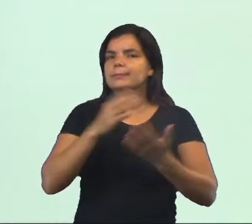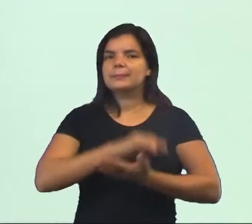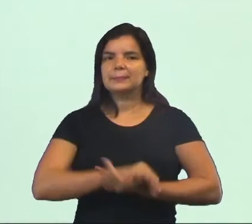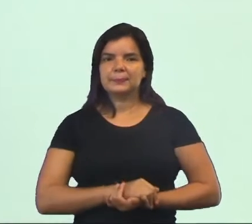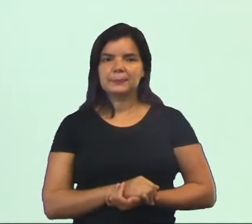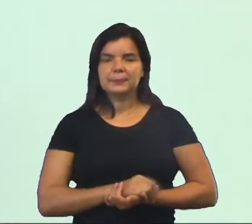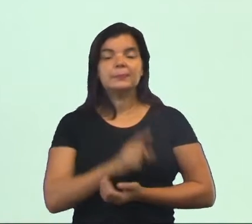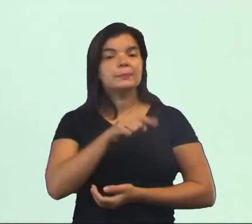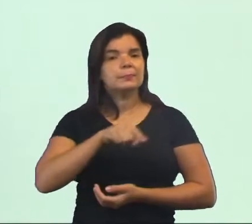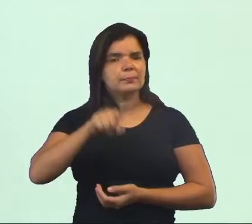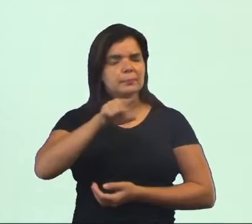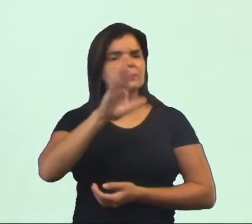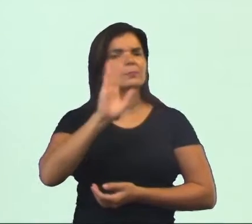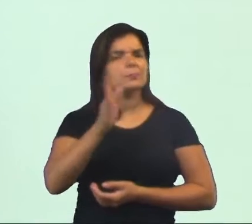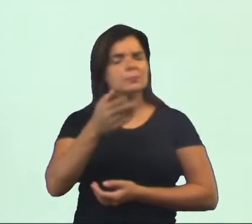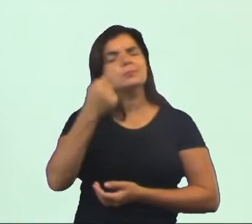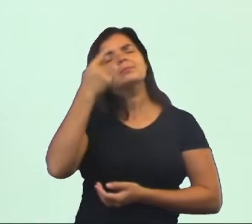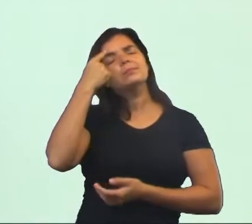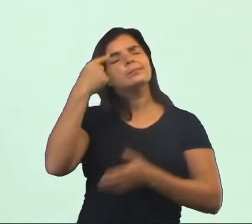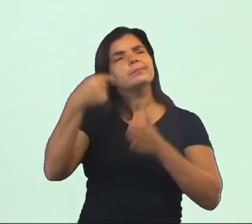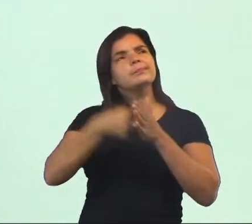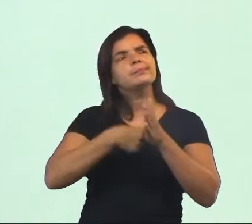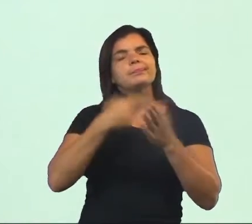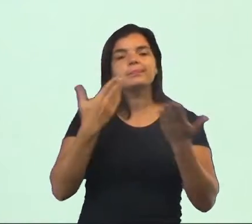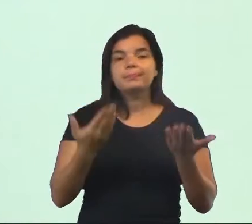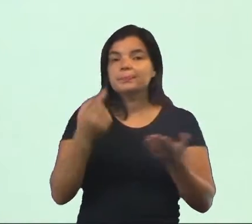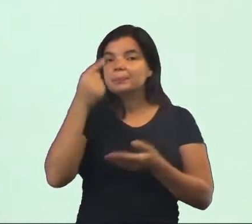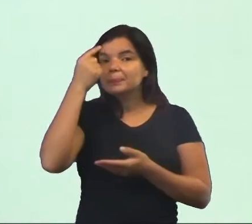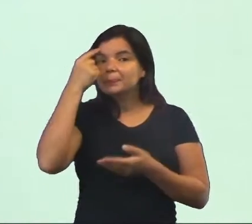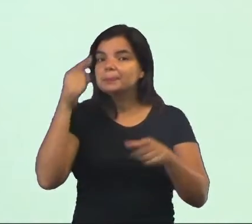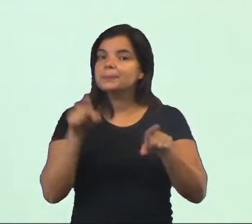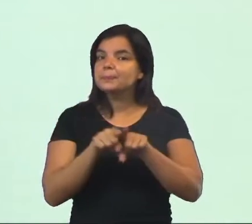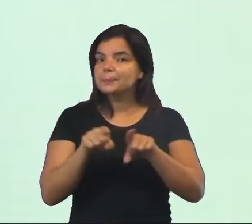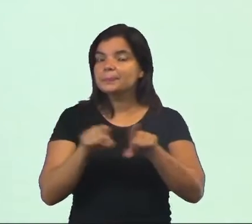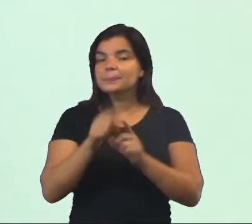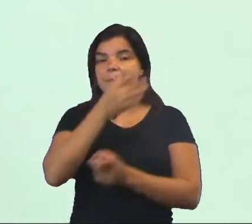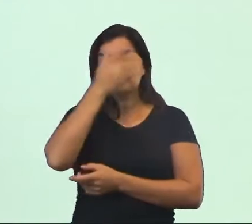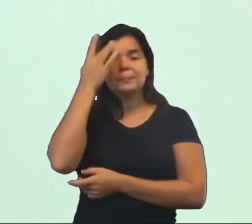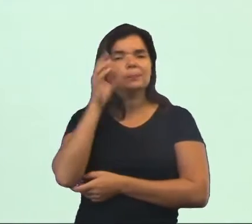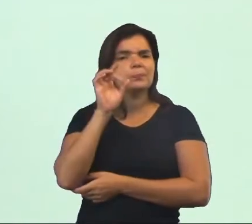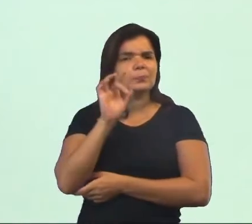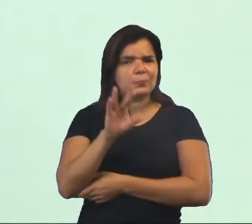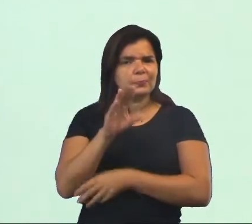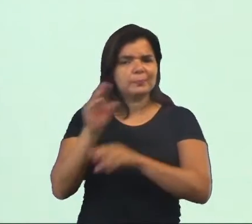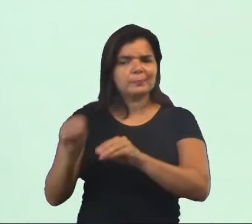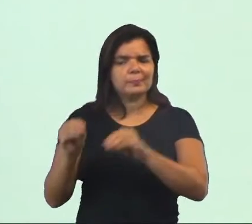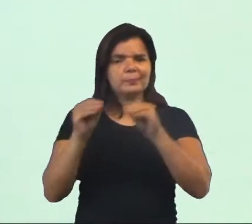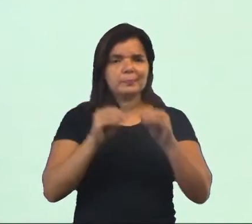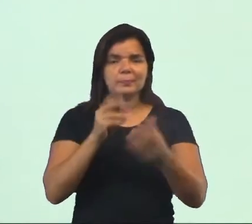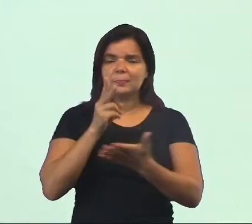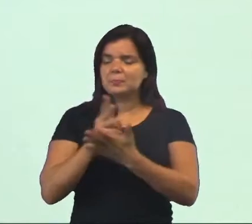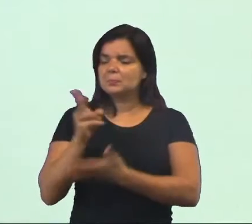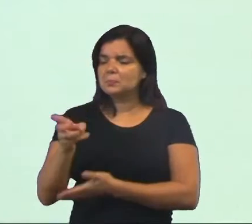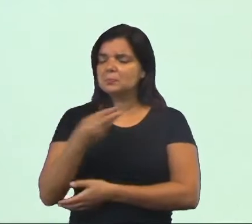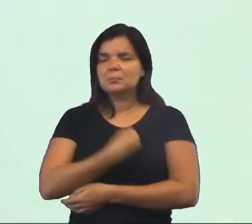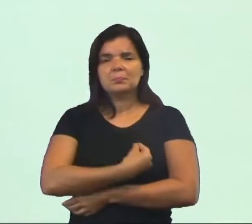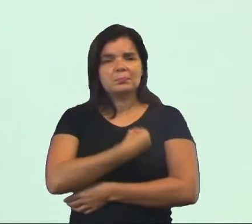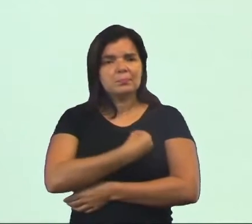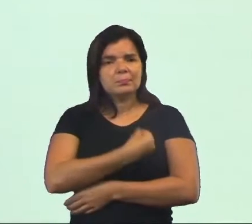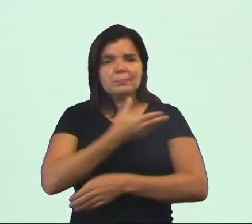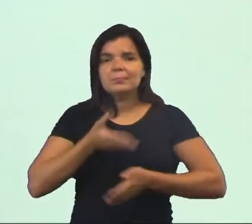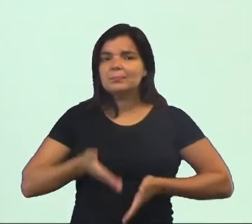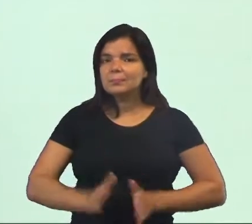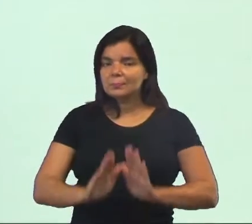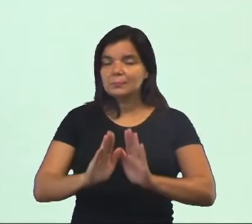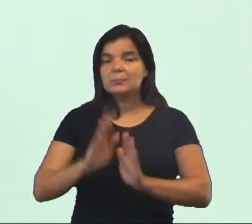turma, você já tinha parado para se perguntar, para pensar que pessoas saem de um lugar que sempre viveram, onde nasceram